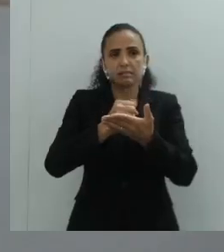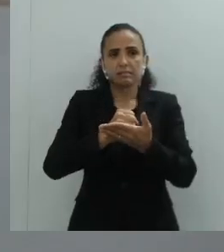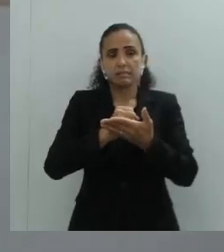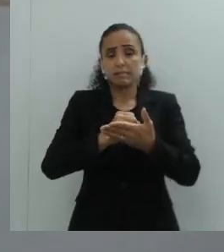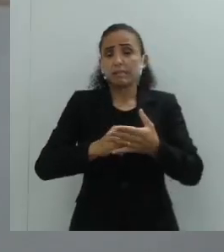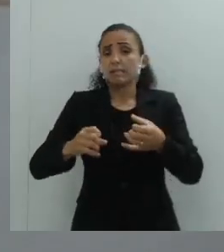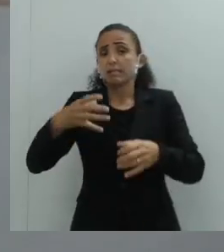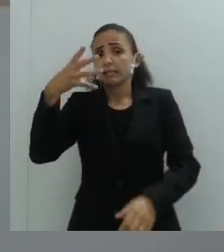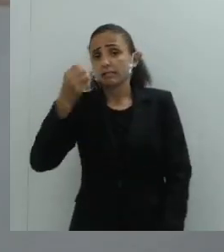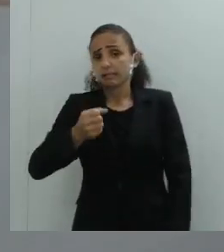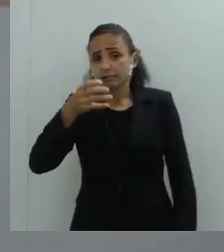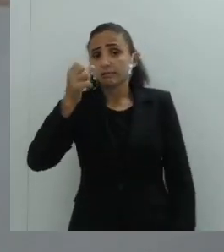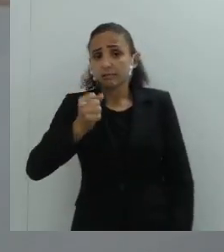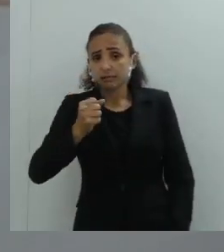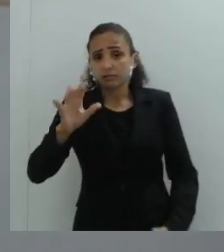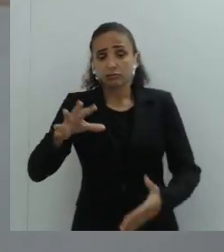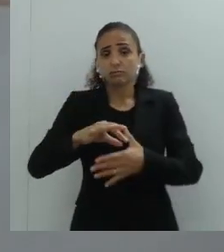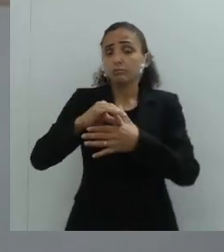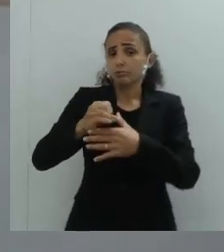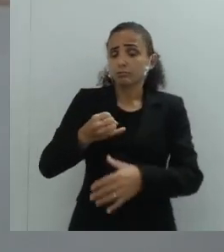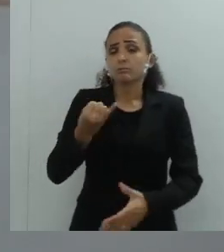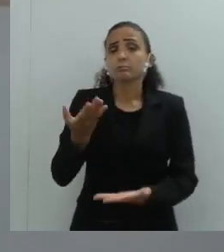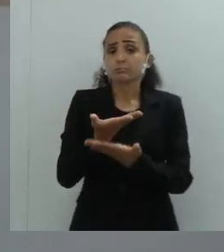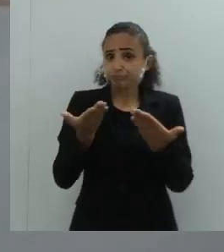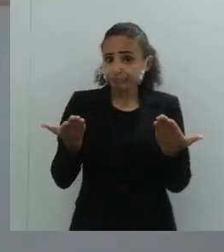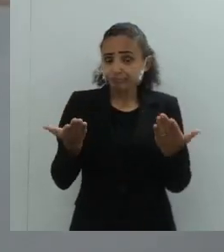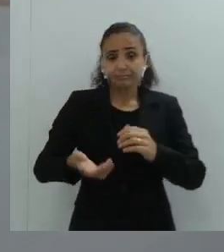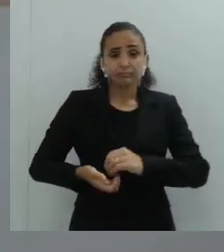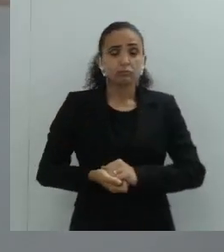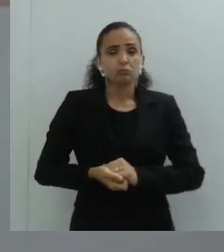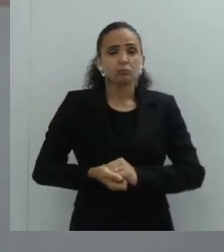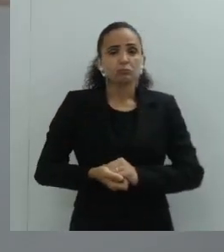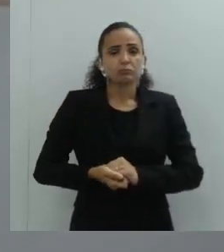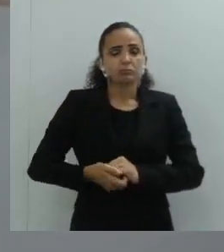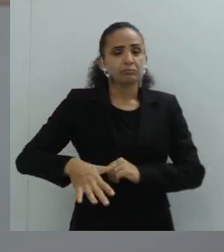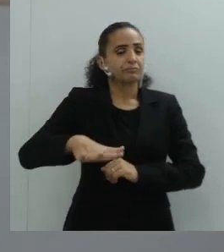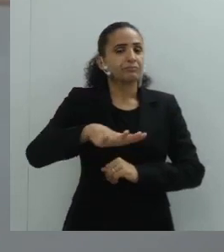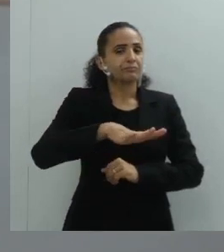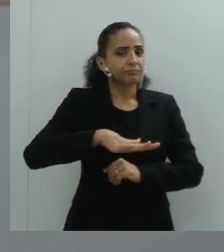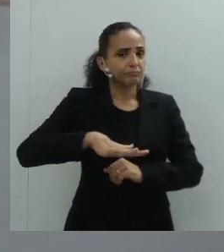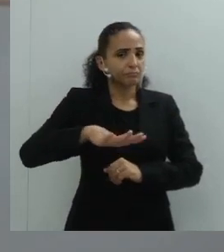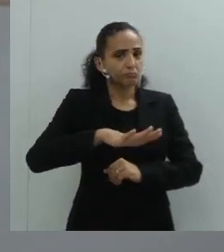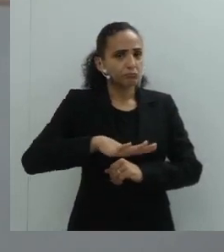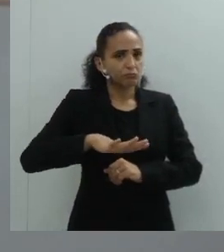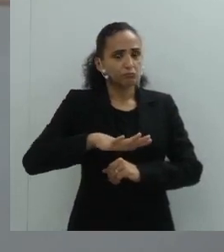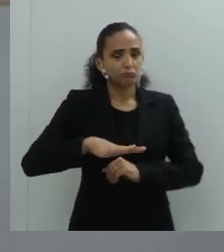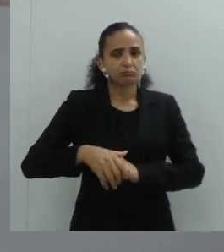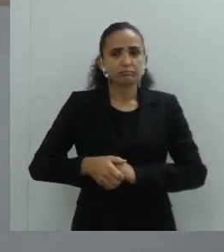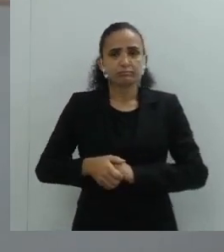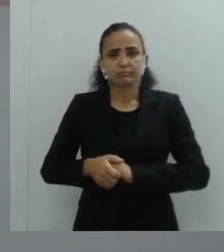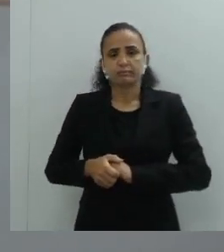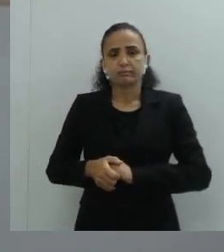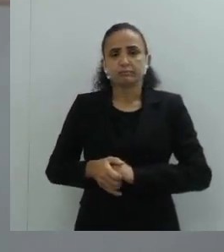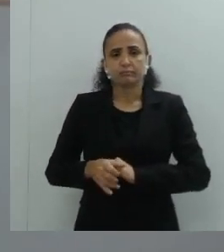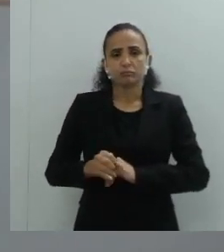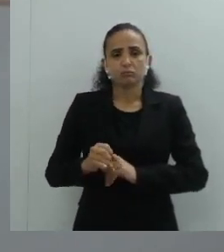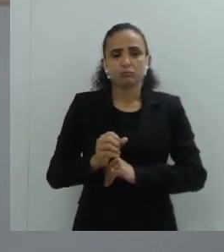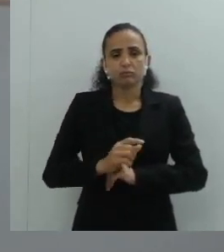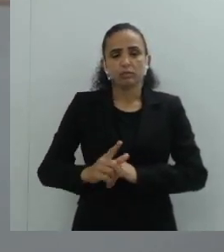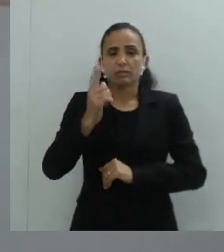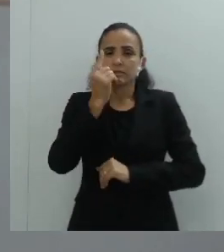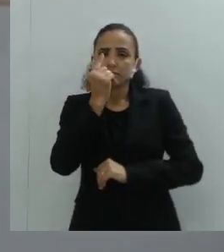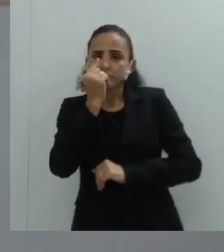Porque você sabe que ali, onde tem o